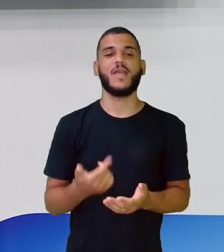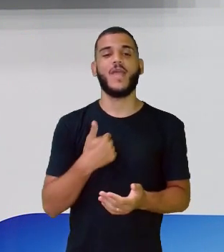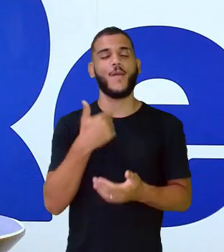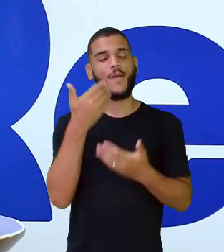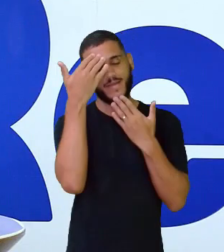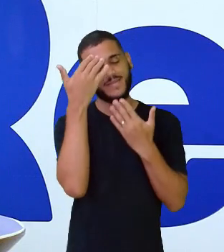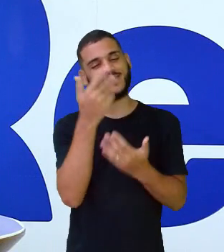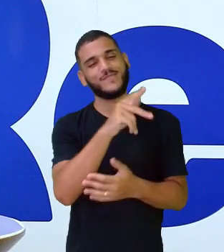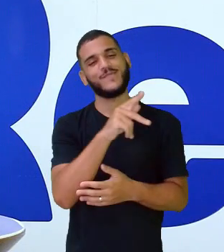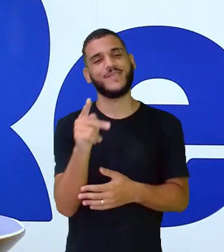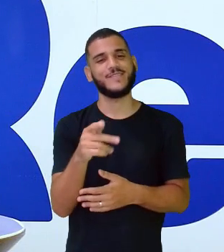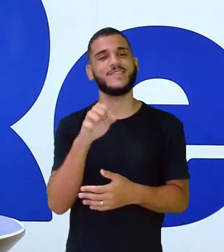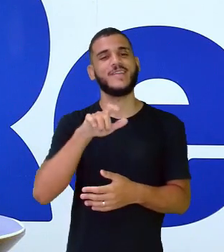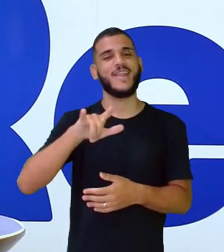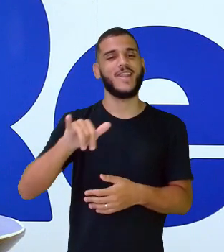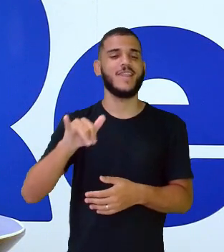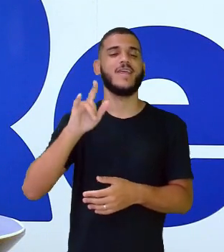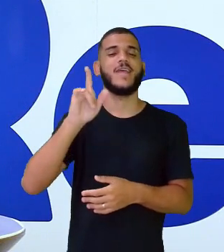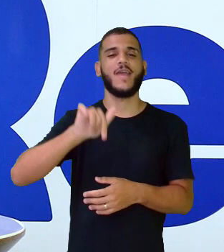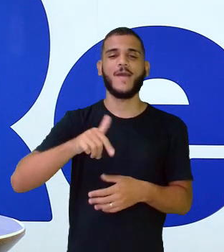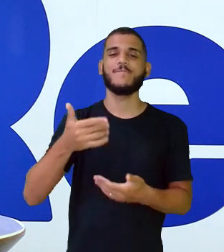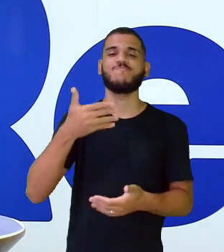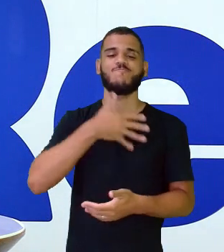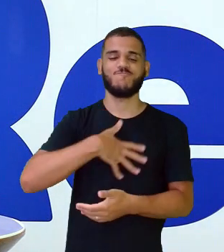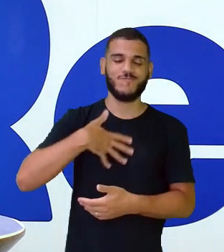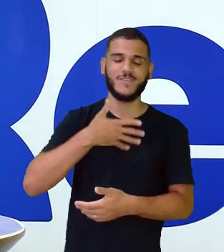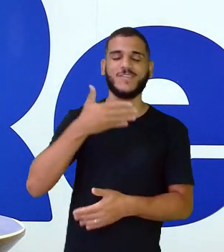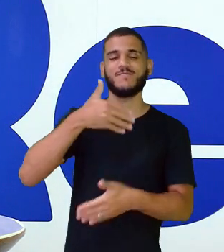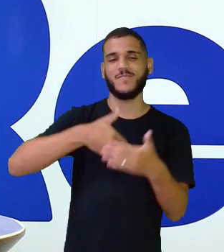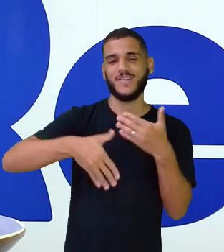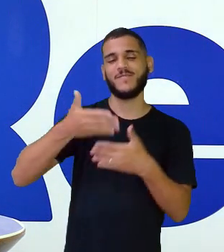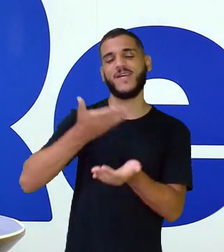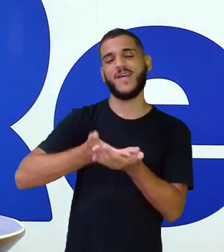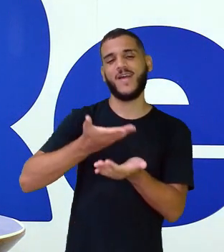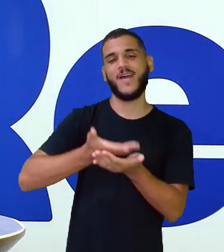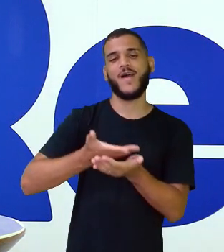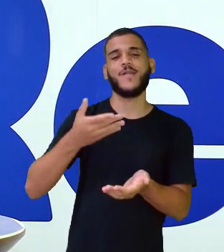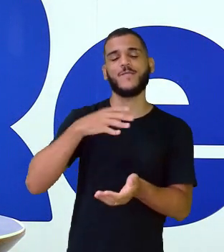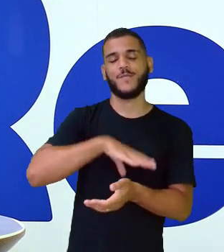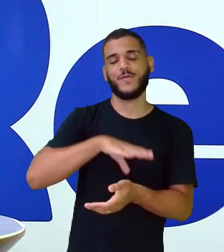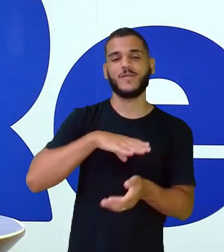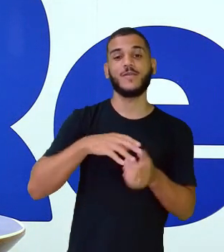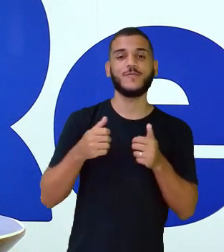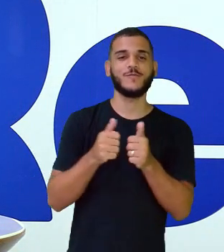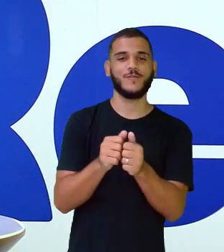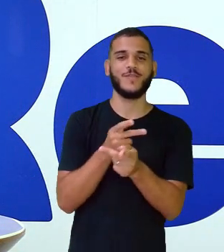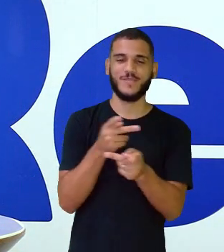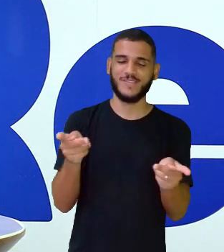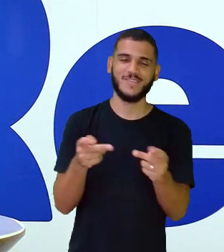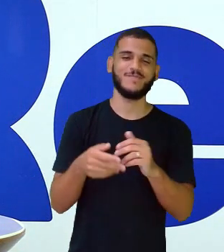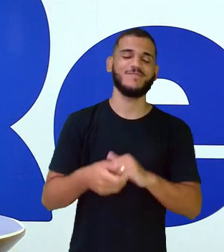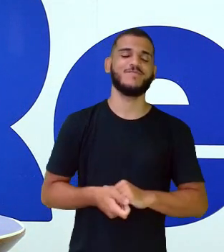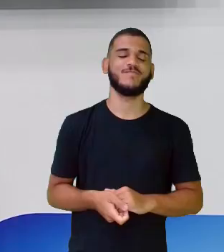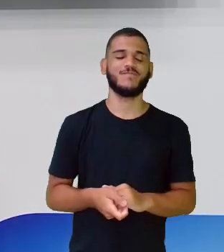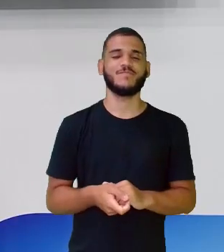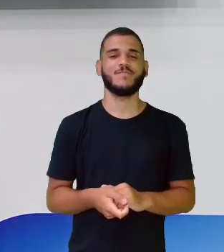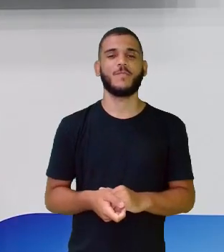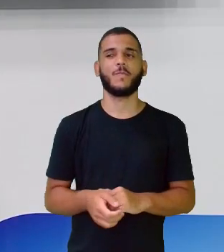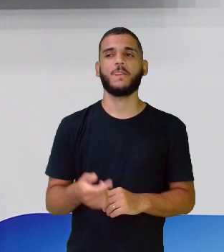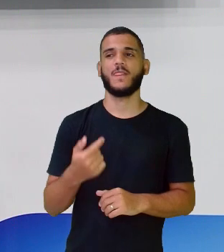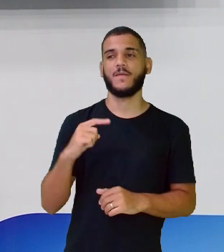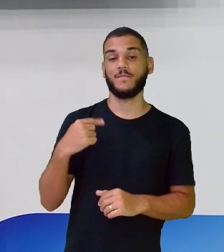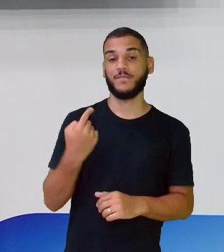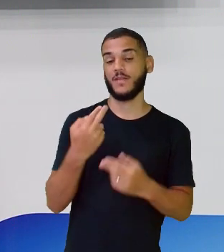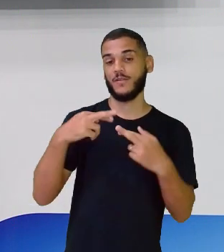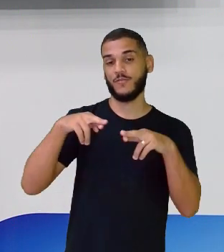que agradeço, professora Eli. É sempre um prazer participar das aulas de língua portuguesa no Educa Recife. E aguardando